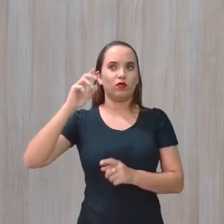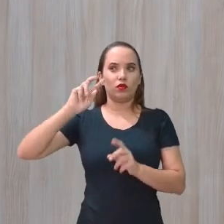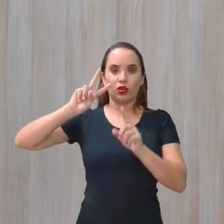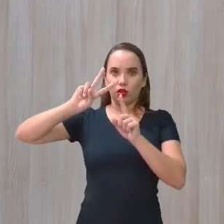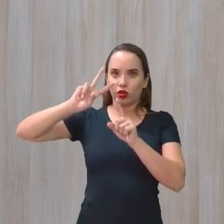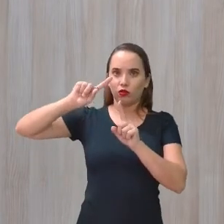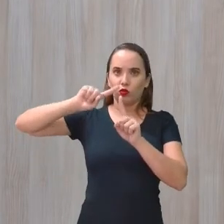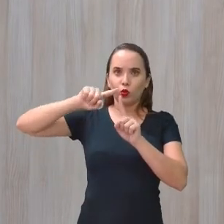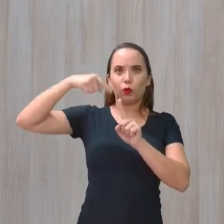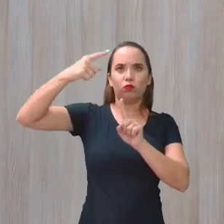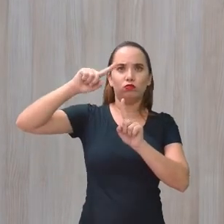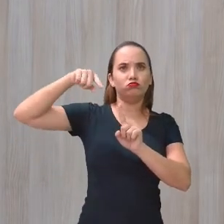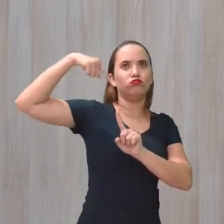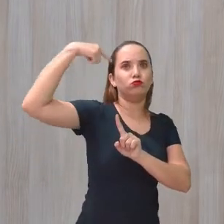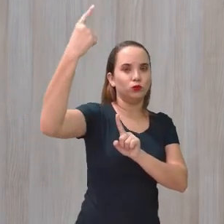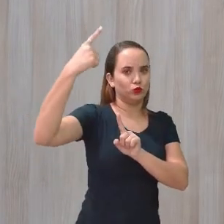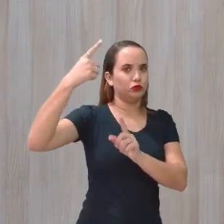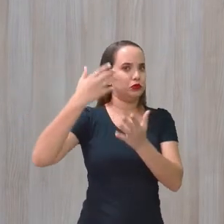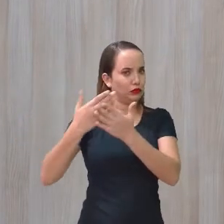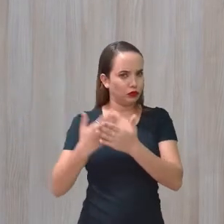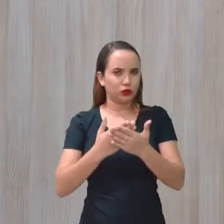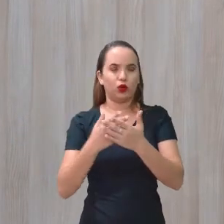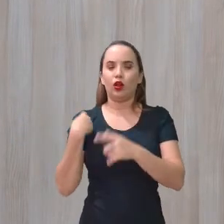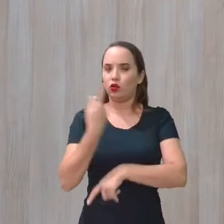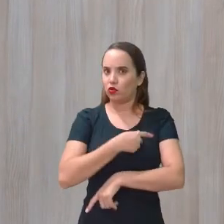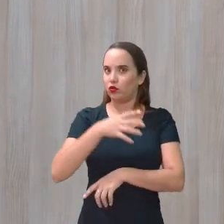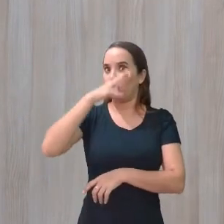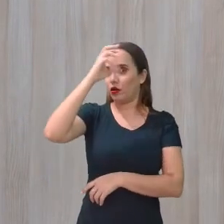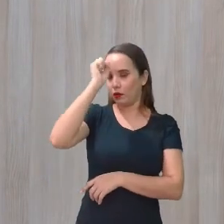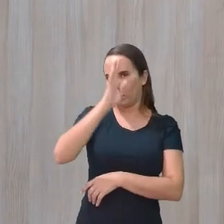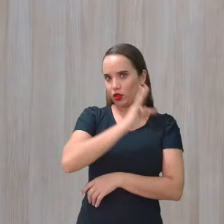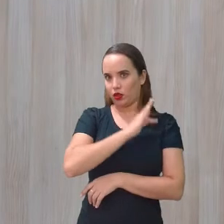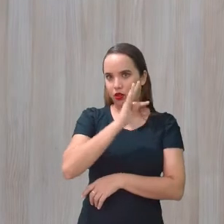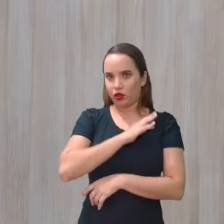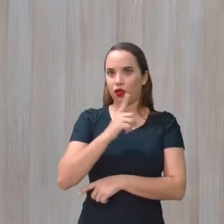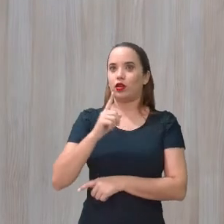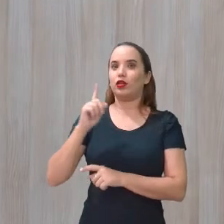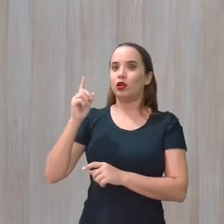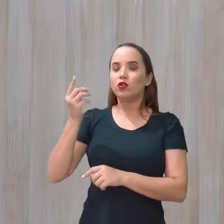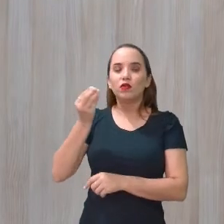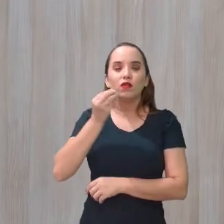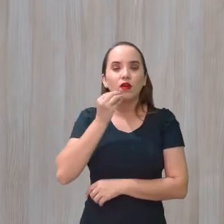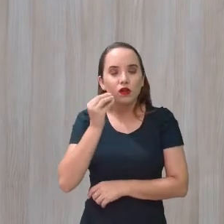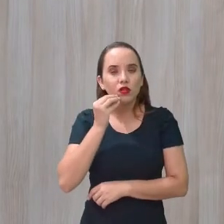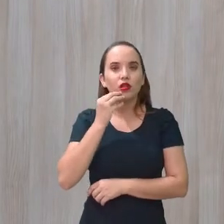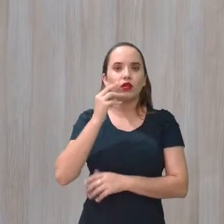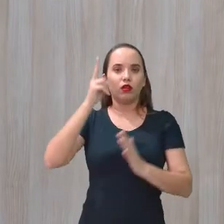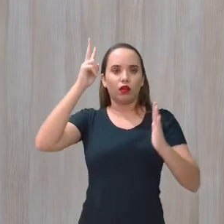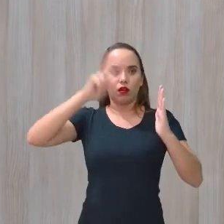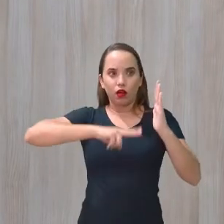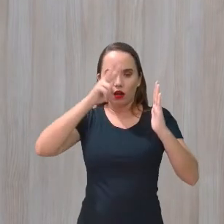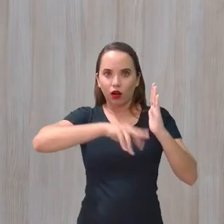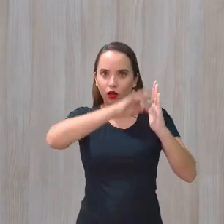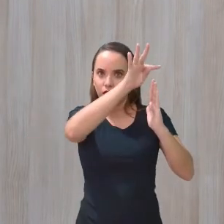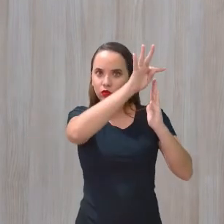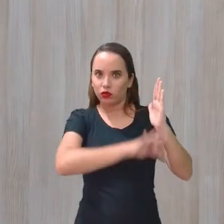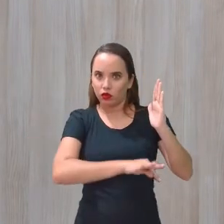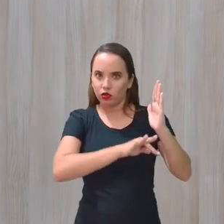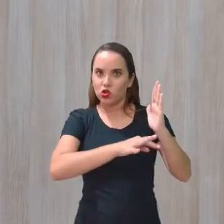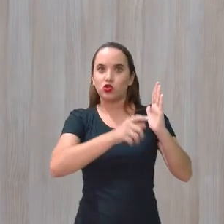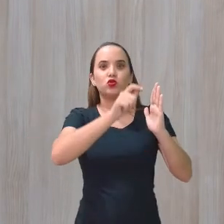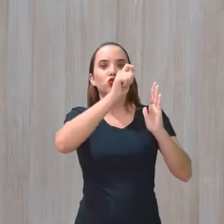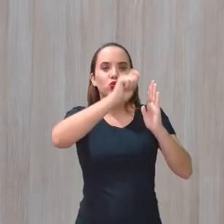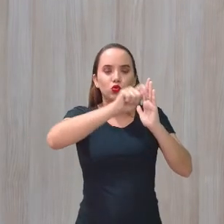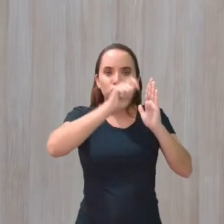aulas depois, é quando a gente aprender as técnicas, a gente vai tentar ler um texto, desse texto a gente vai tentar